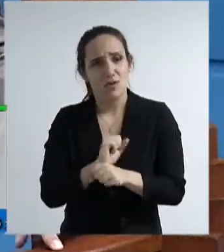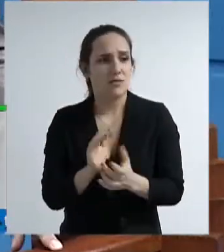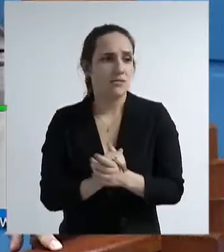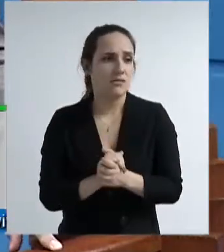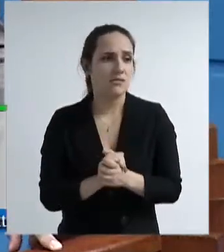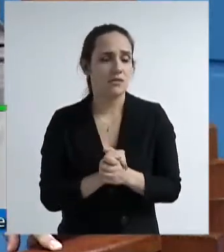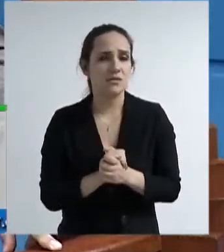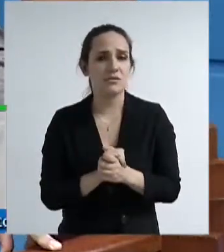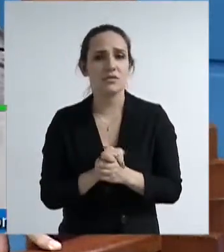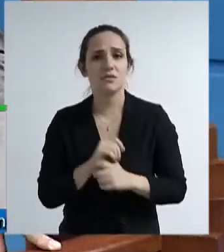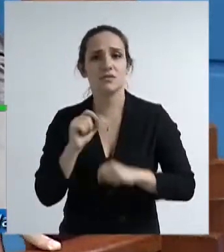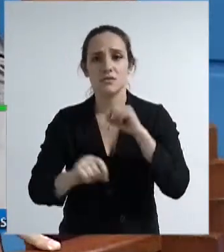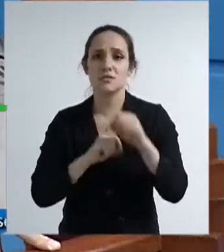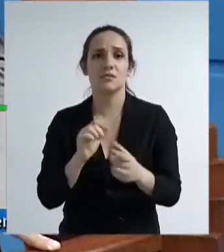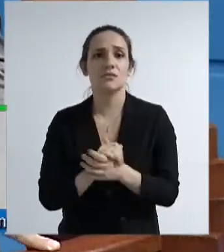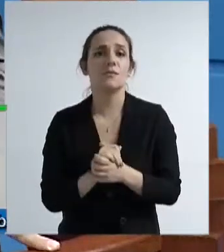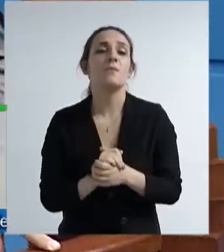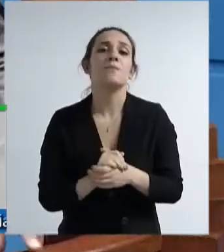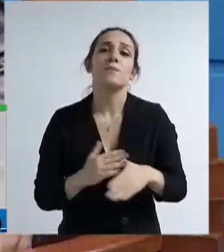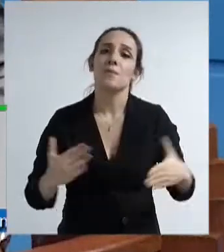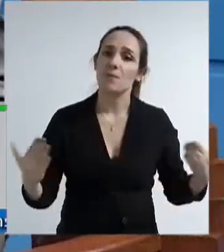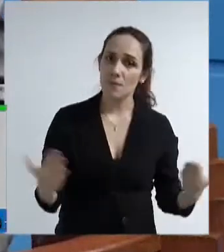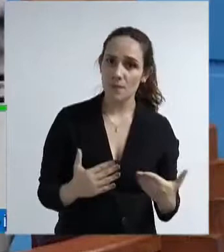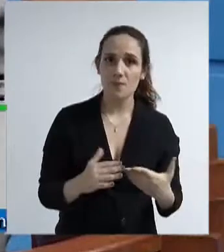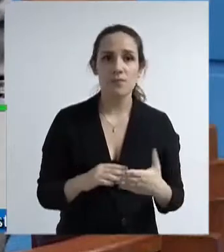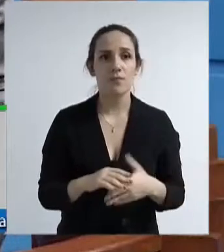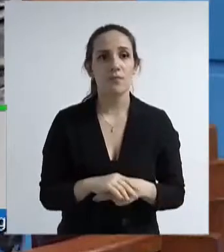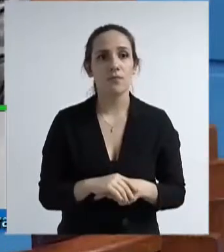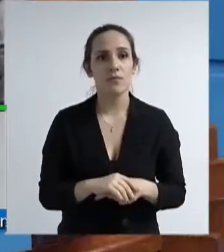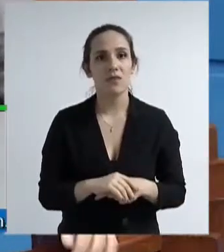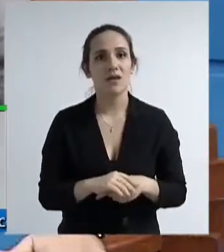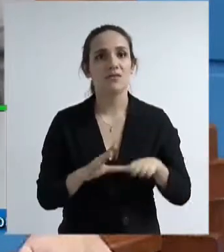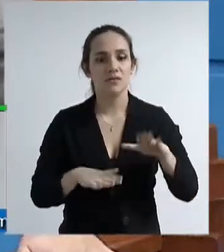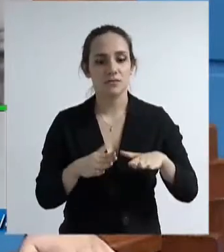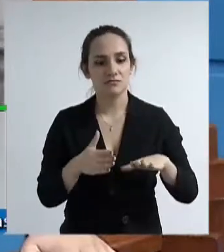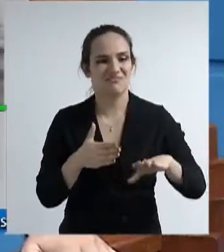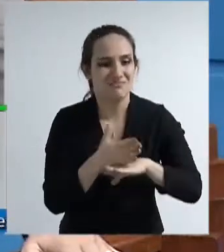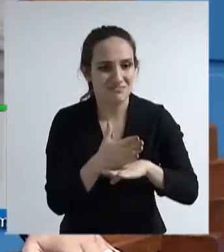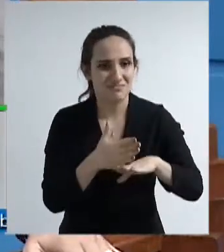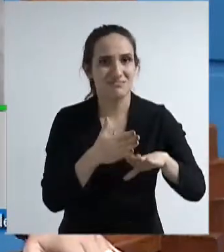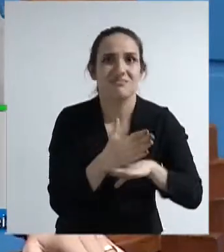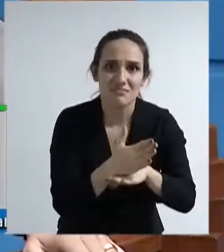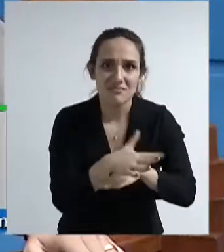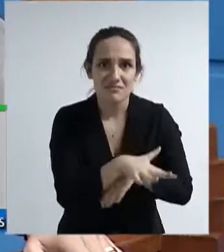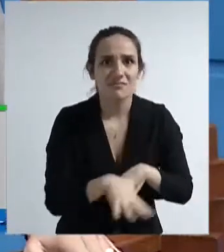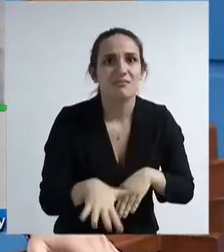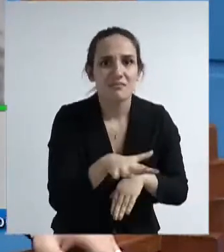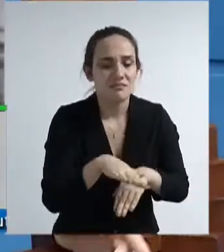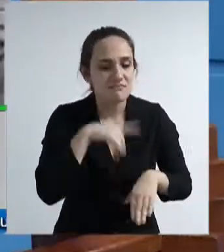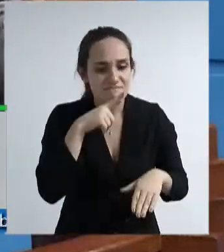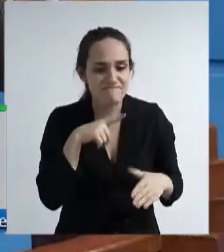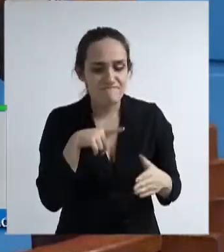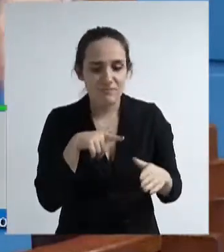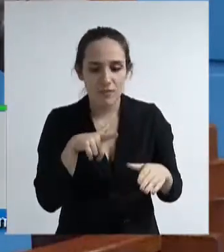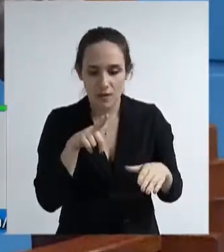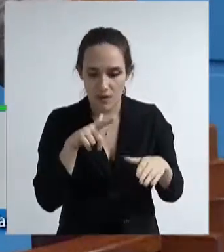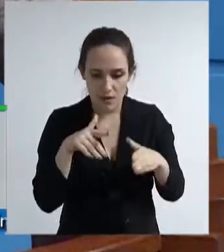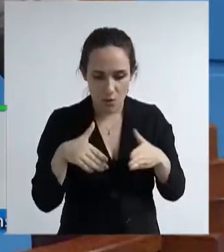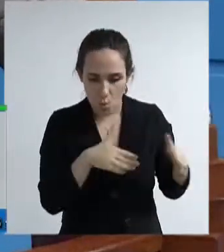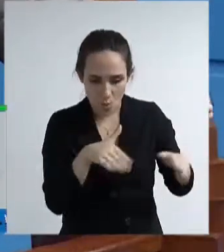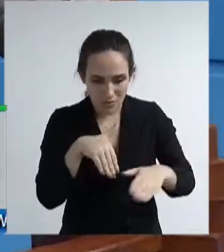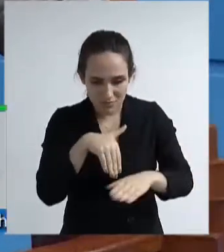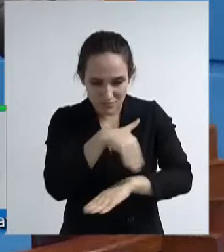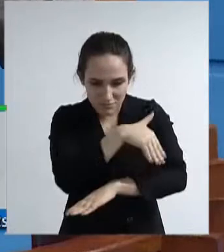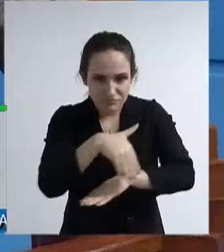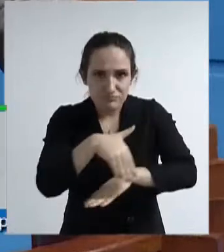do Estado e viaturas policiais atolam em regiões isoladas e acabam sendo socorridos por esses mesmos